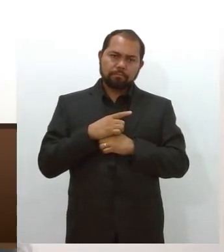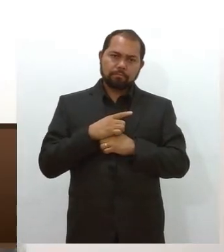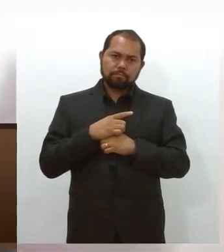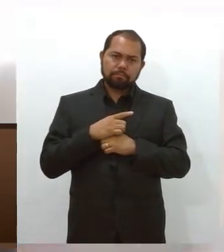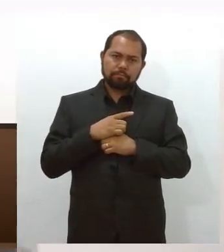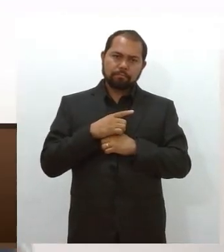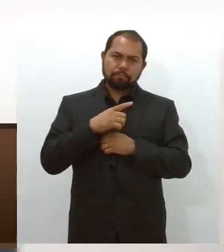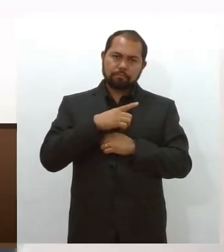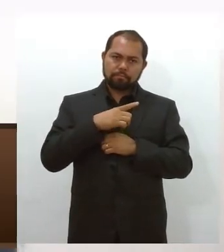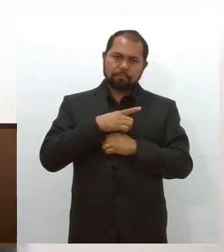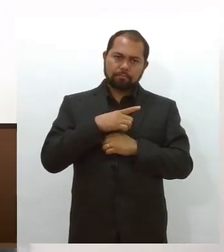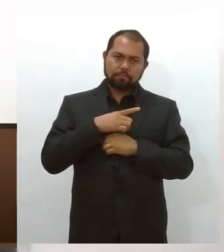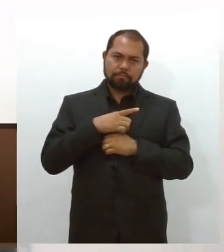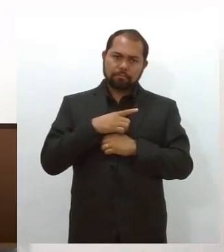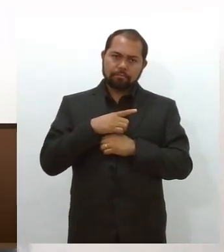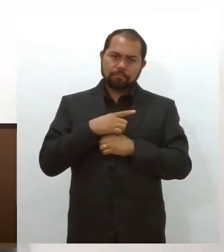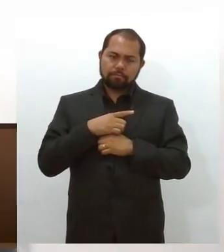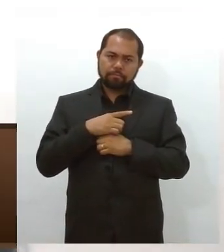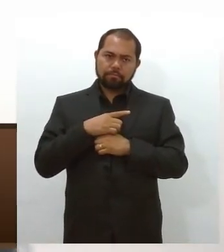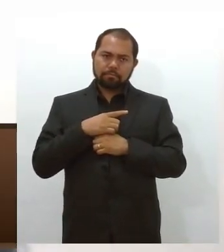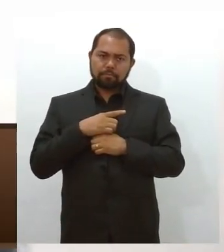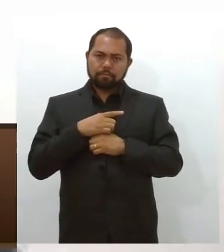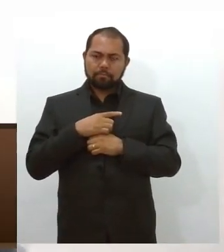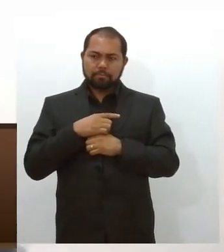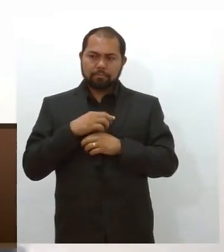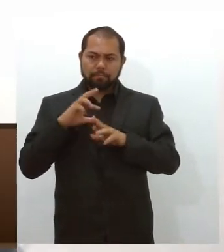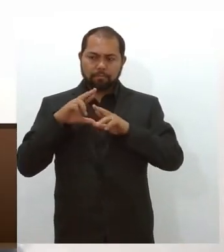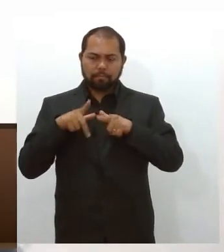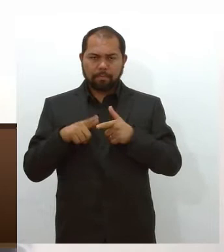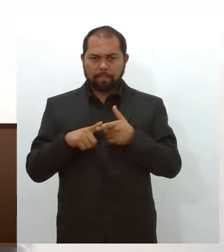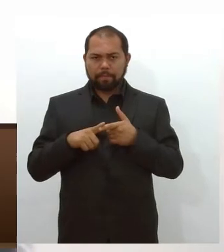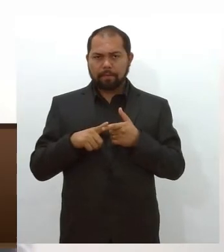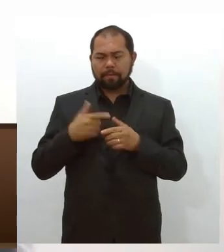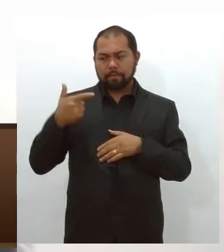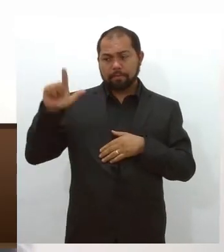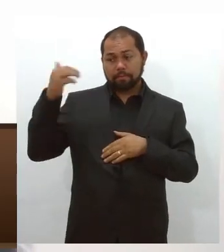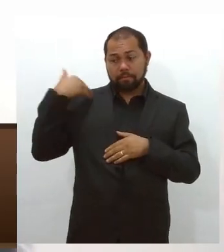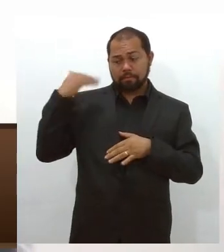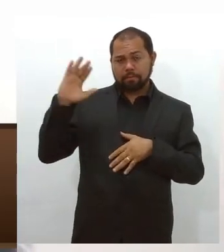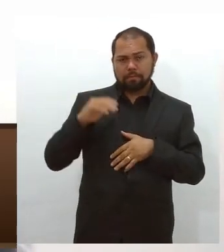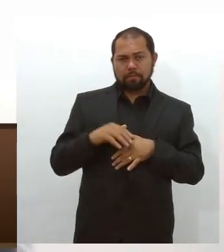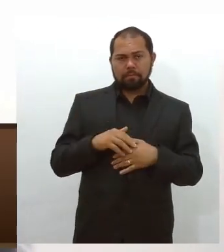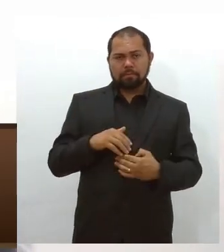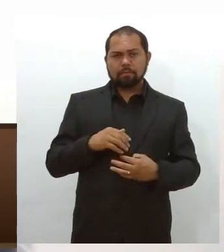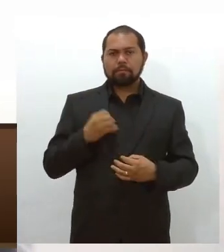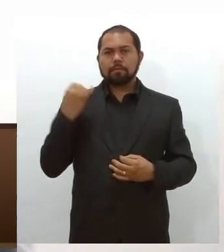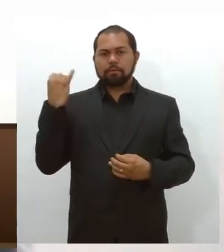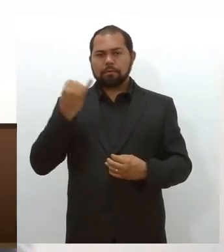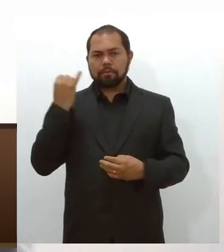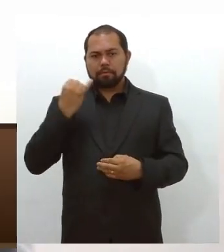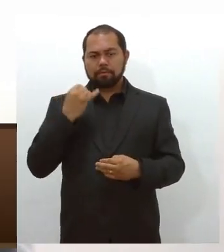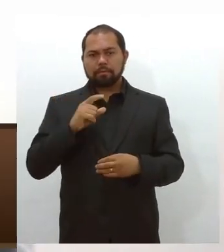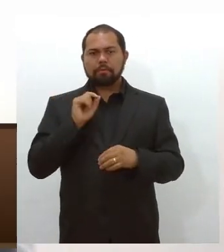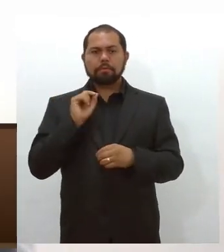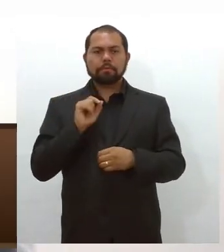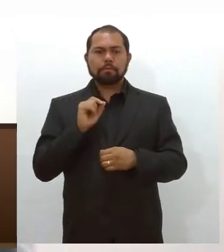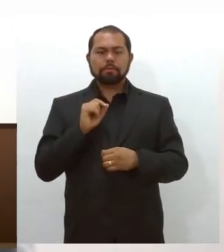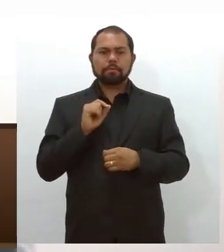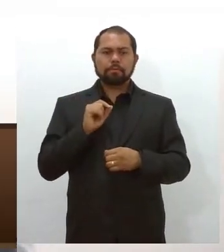prerrogativa diferente um pouco dos outros candidatos. Então, é importante que aqueles que